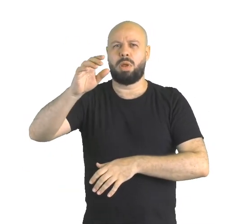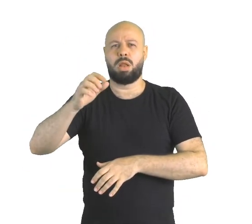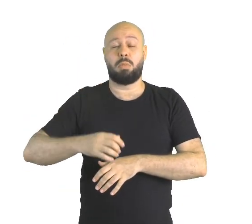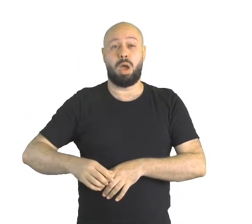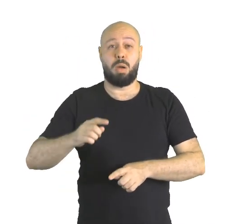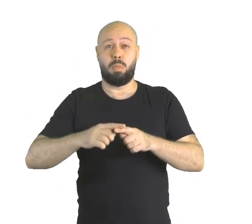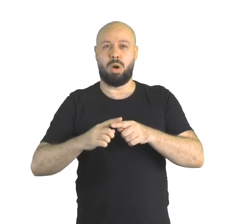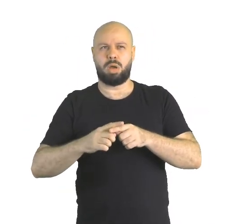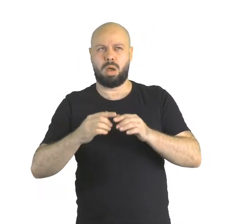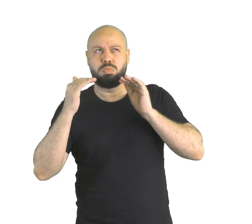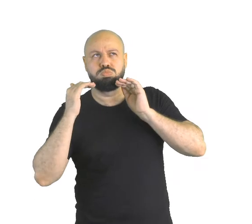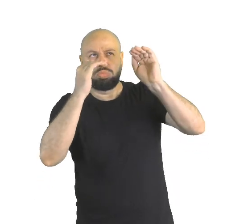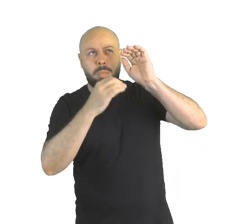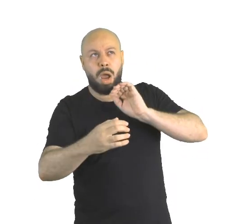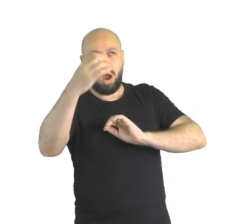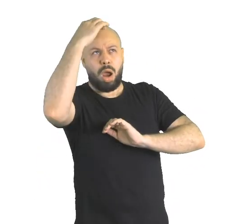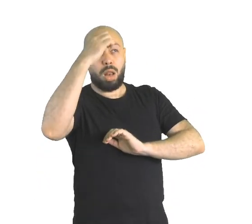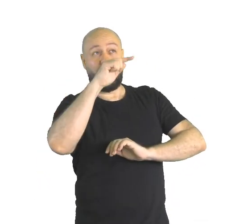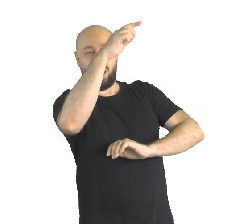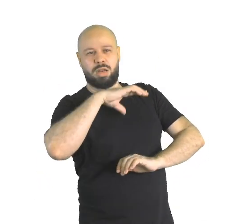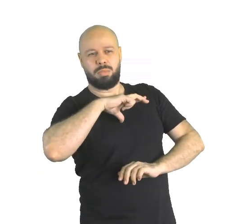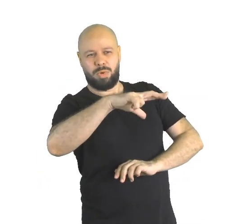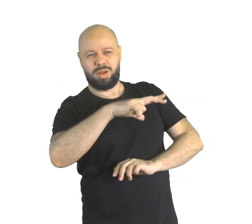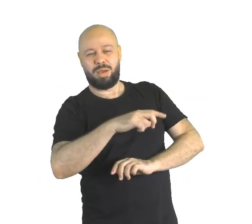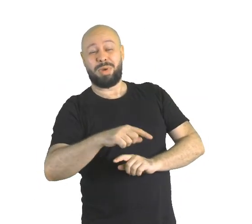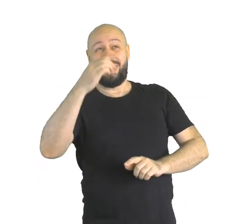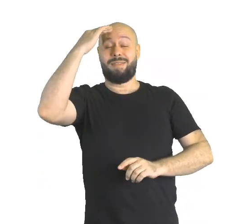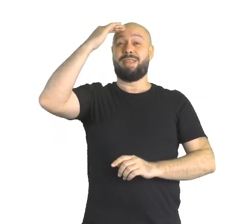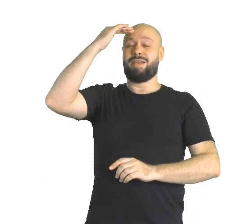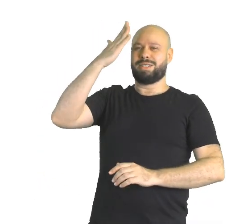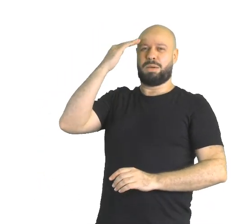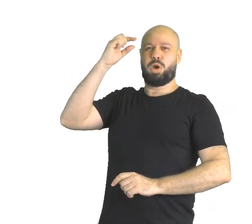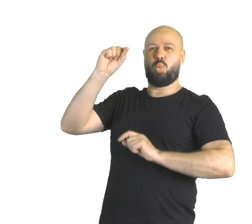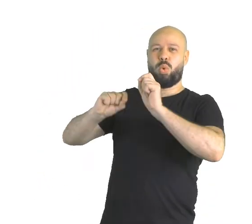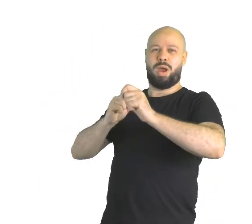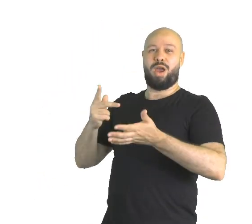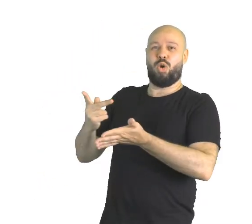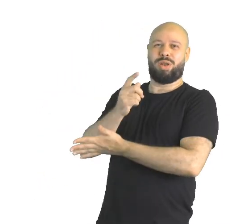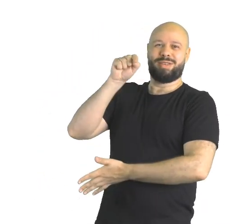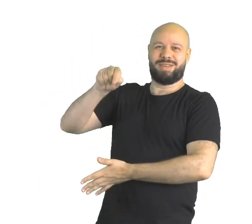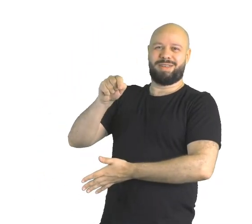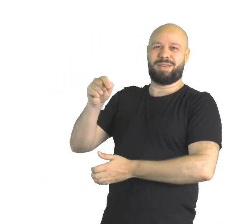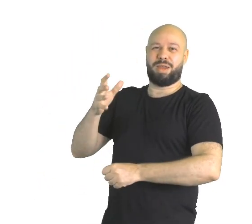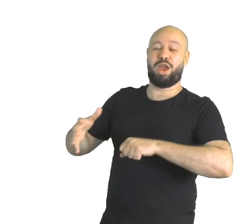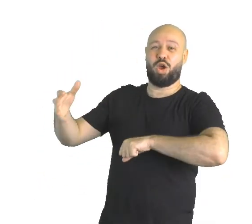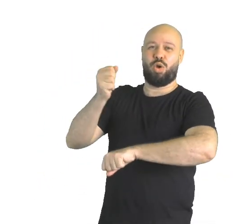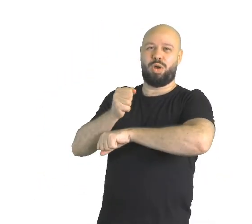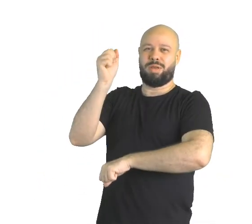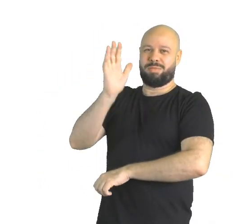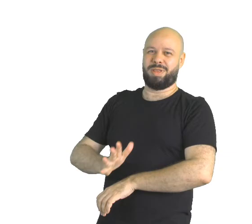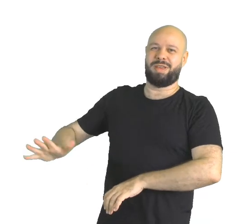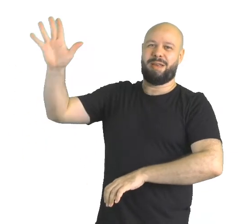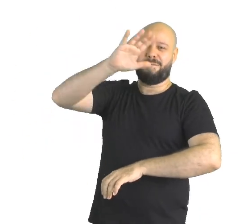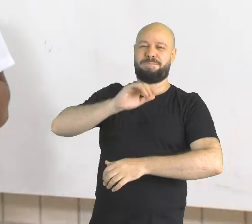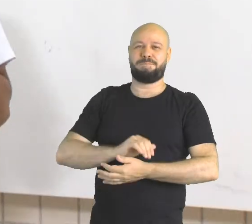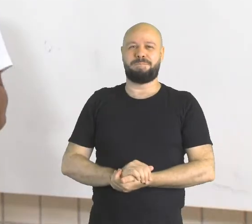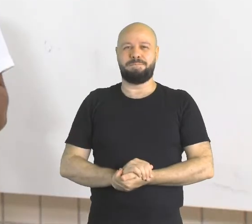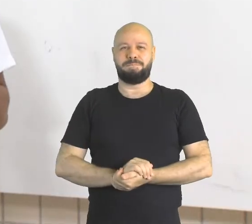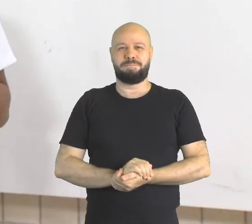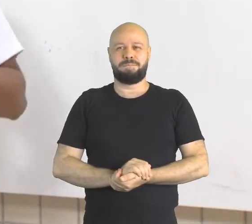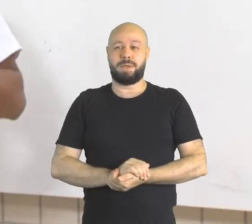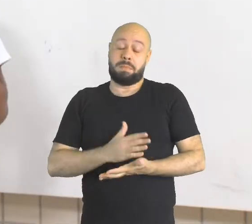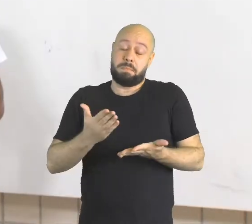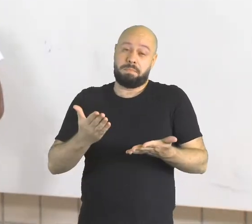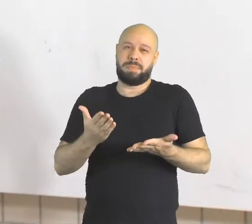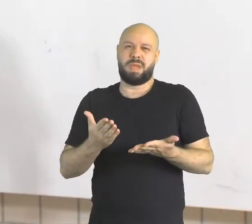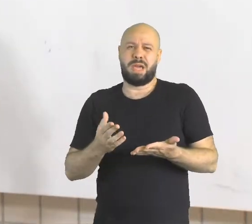Portugal. Assim, o rei de Portugal entenderia o que estava acontecendo, né, na colônia portuguesa, no caso, o Brasil.